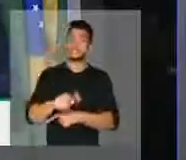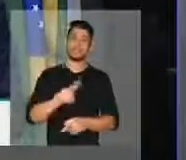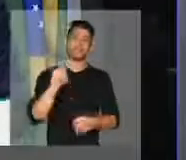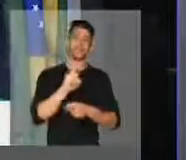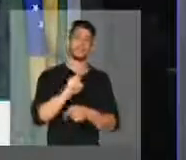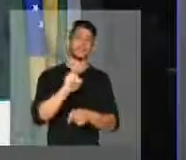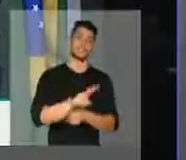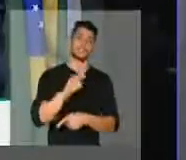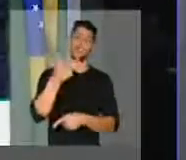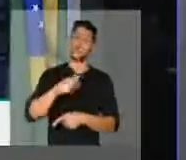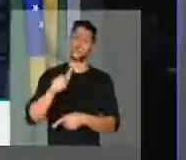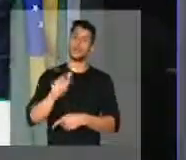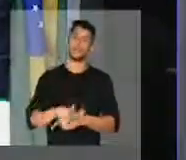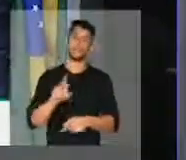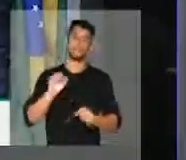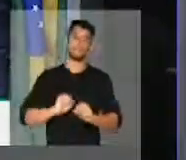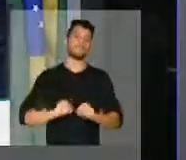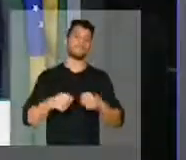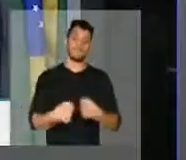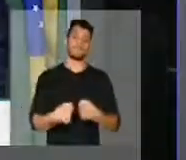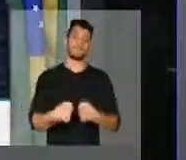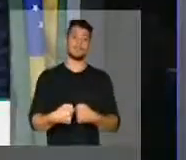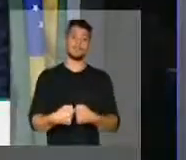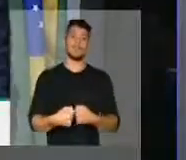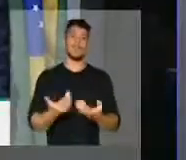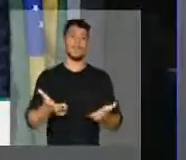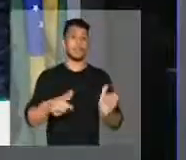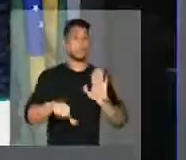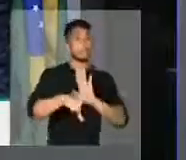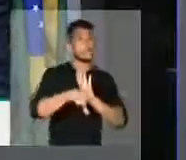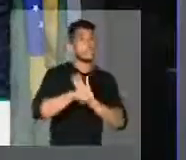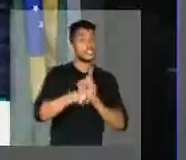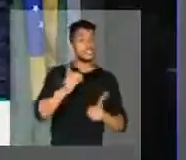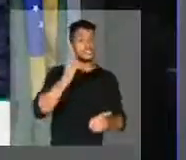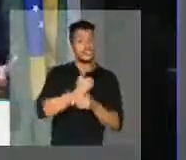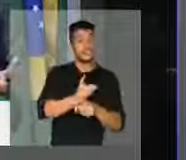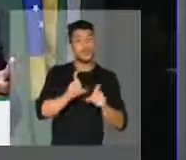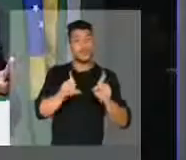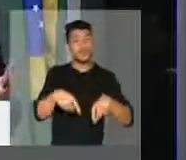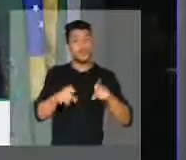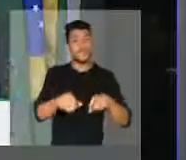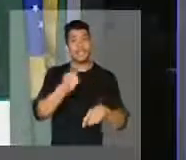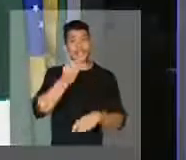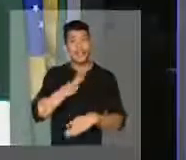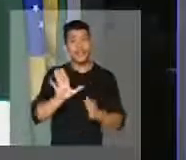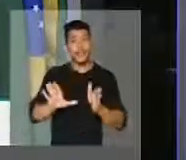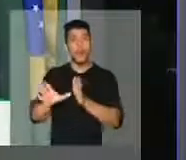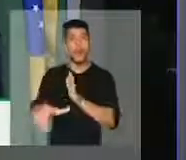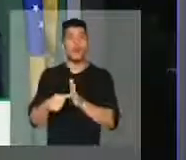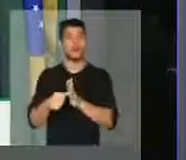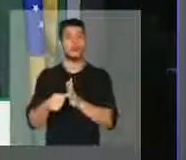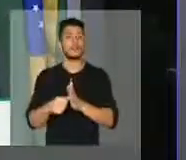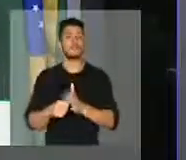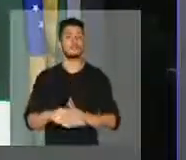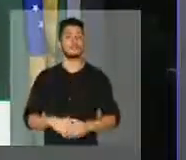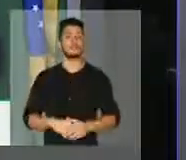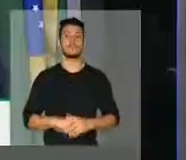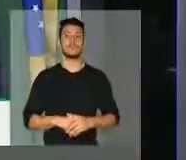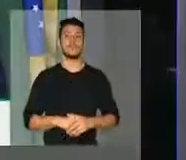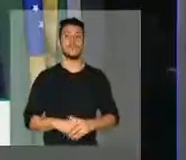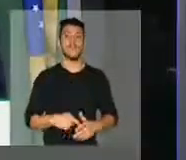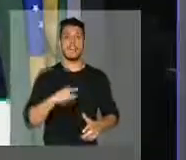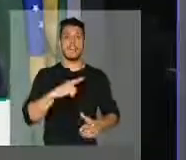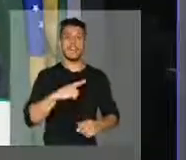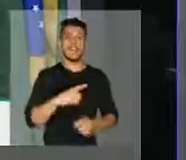os marginais descobriram que hoje as fazendas são muito vulneráveis, e uma máquina daquela custa R$1